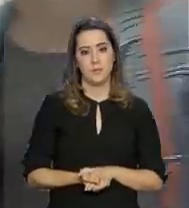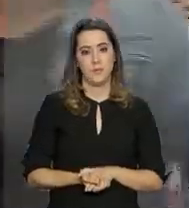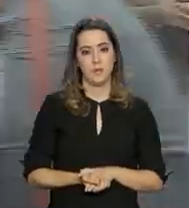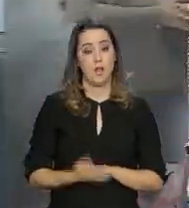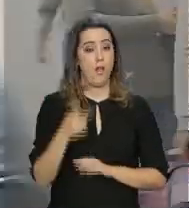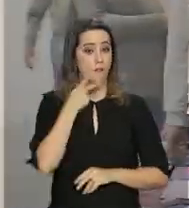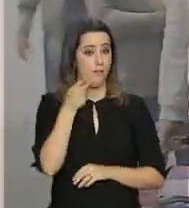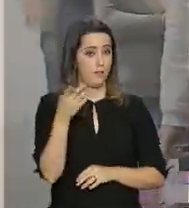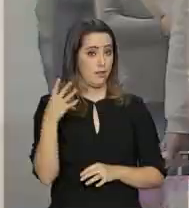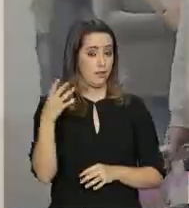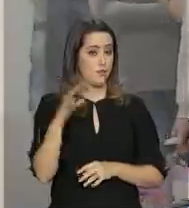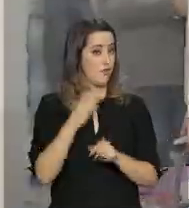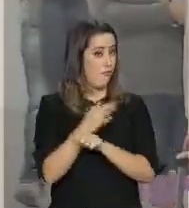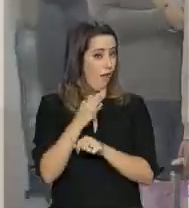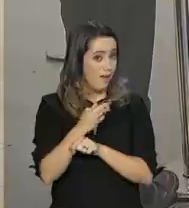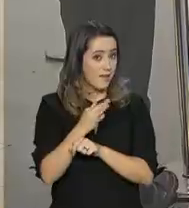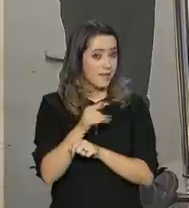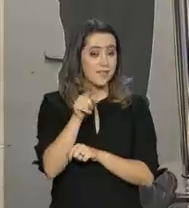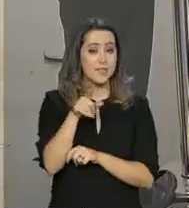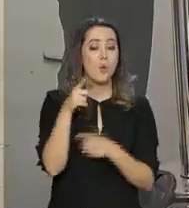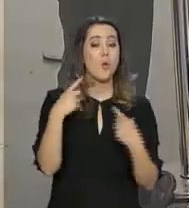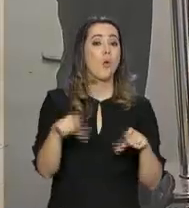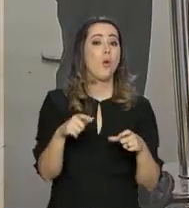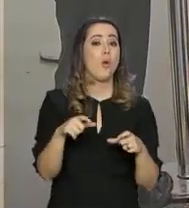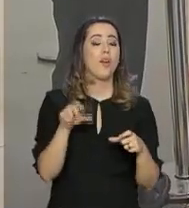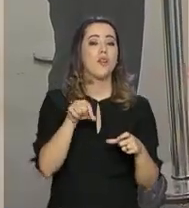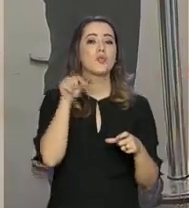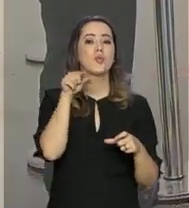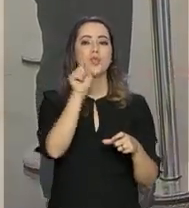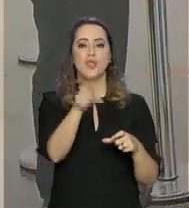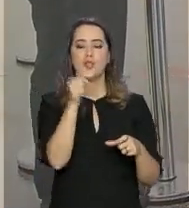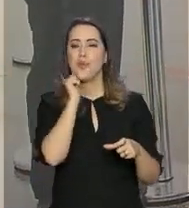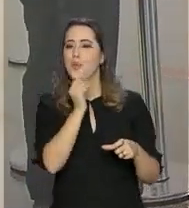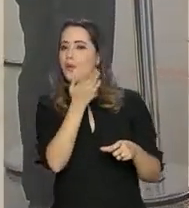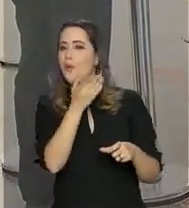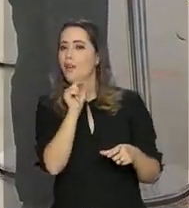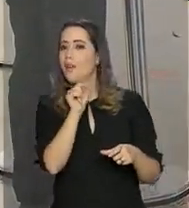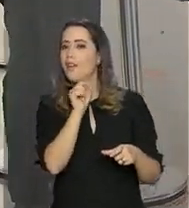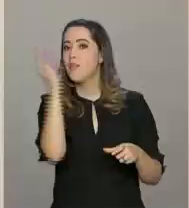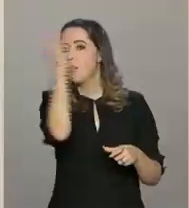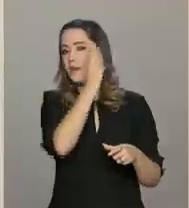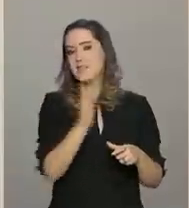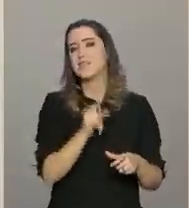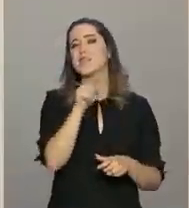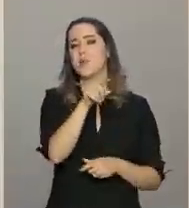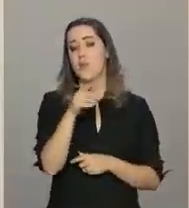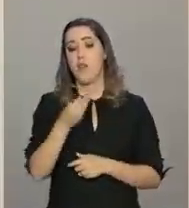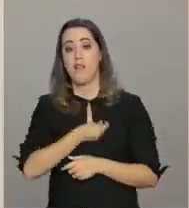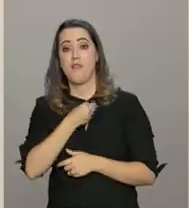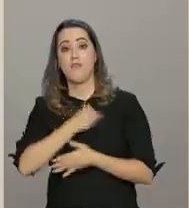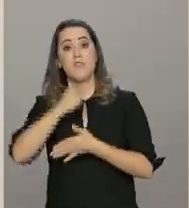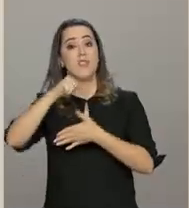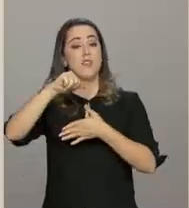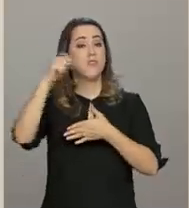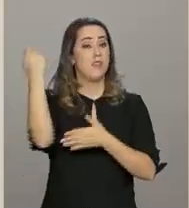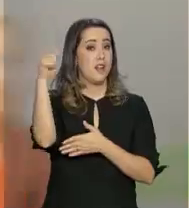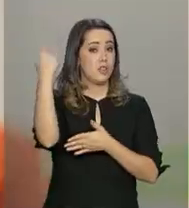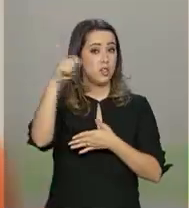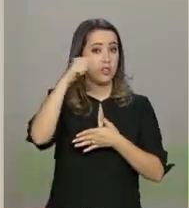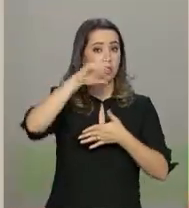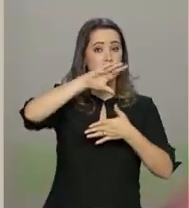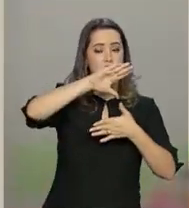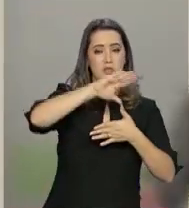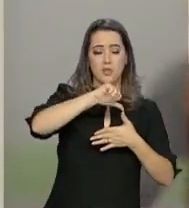Quando o assunto é férias, o destino preferido da Sol é o Brasil. Ela é argentina e já veio tantas vezes ao país que até